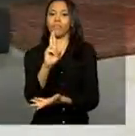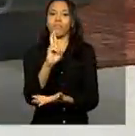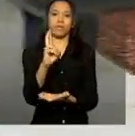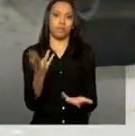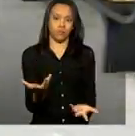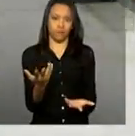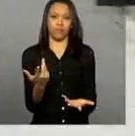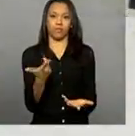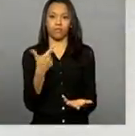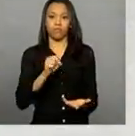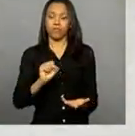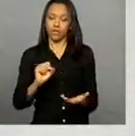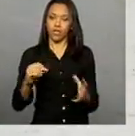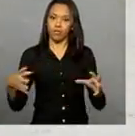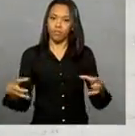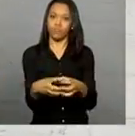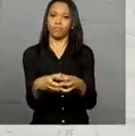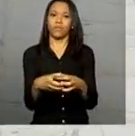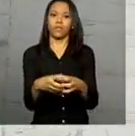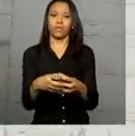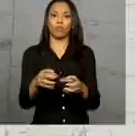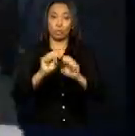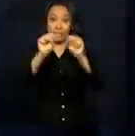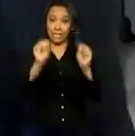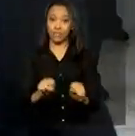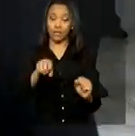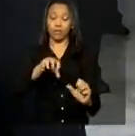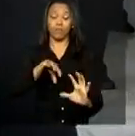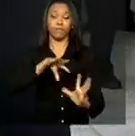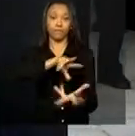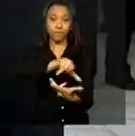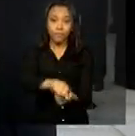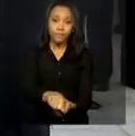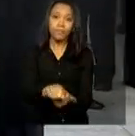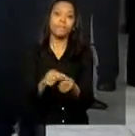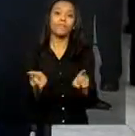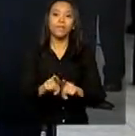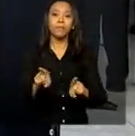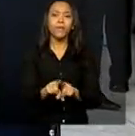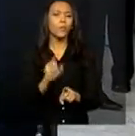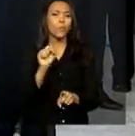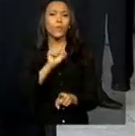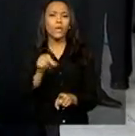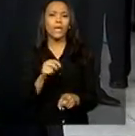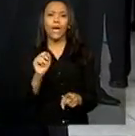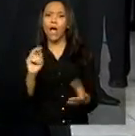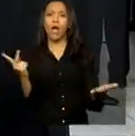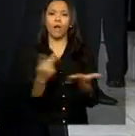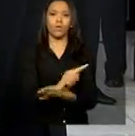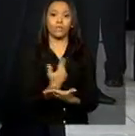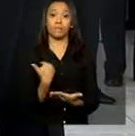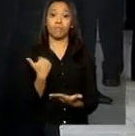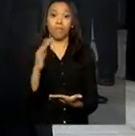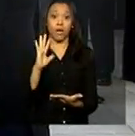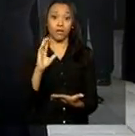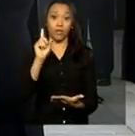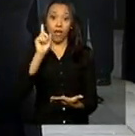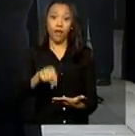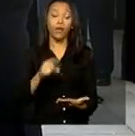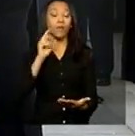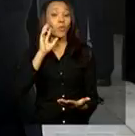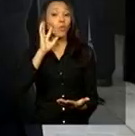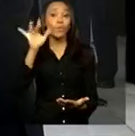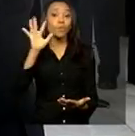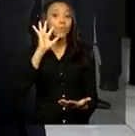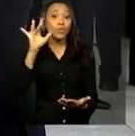representatividade dos atores que compõem o sistema internacional. Nesse aspecto, a demanda que mais aparece é o acalentado sonho da